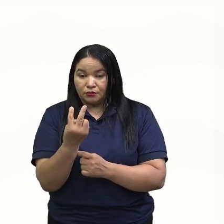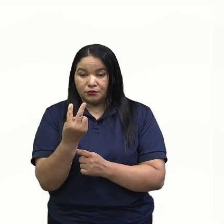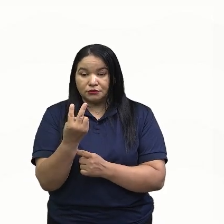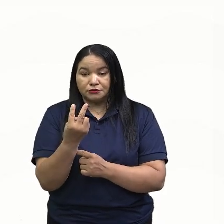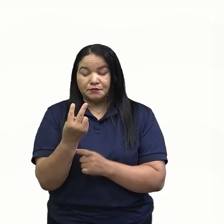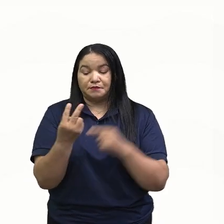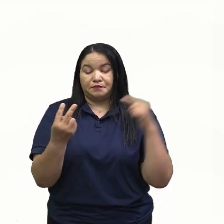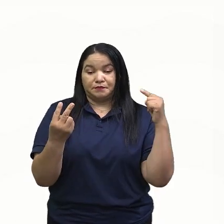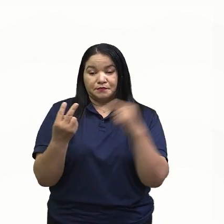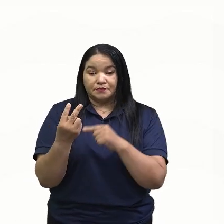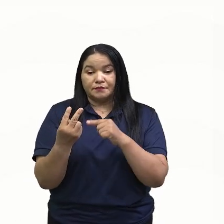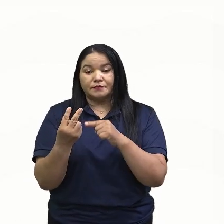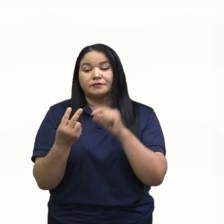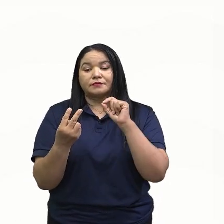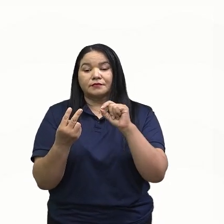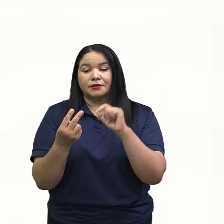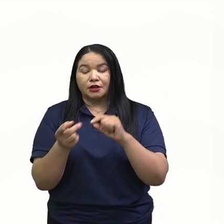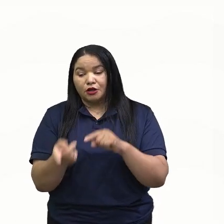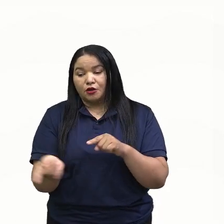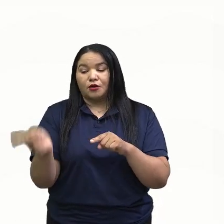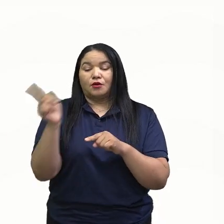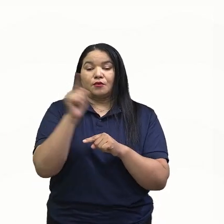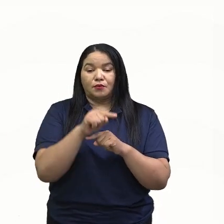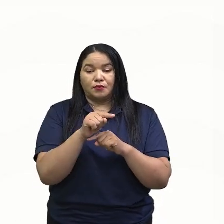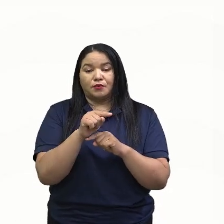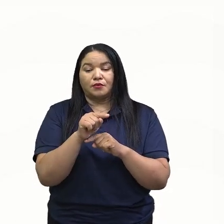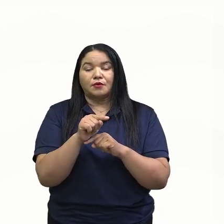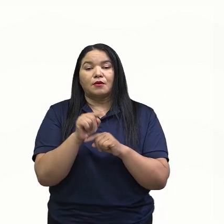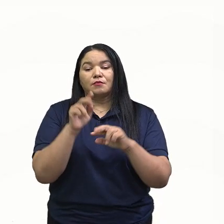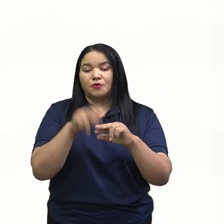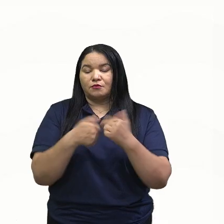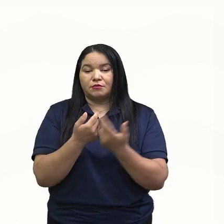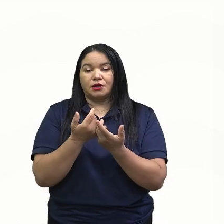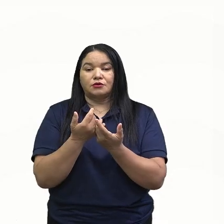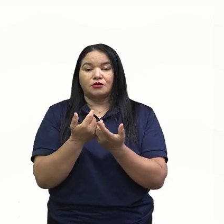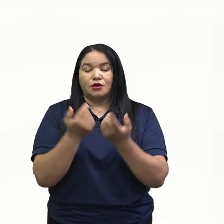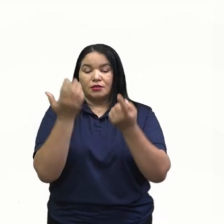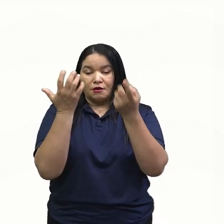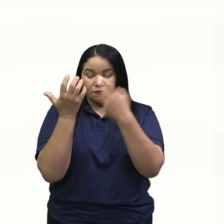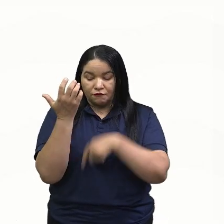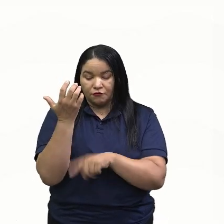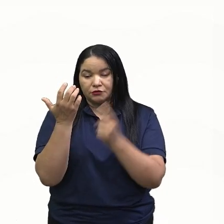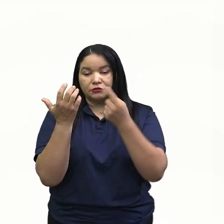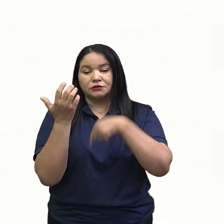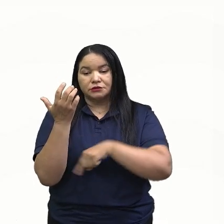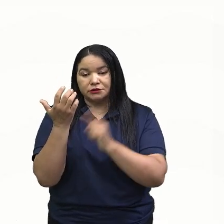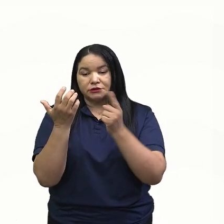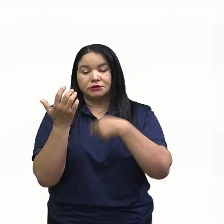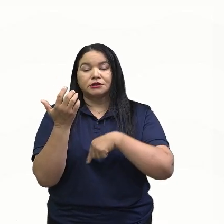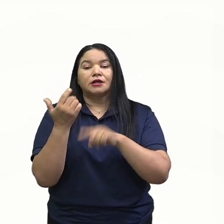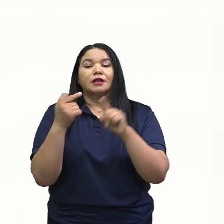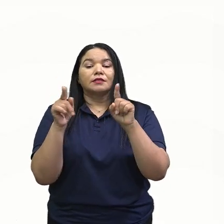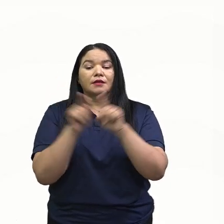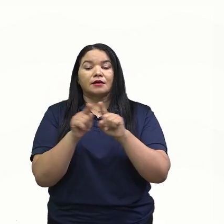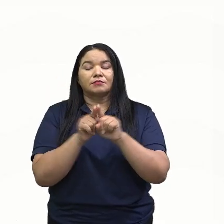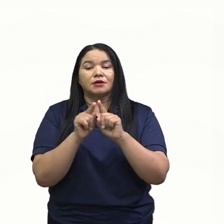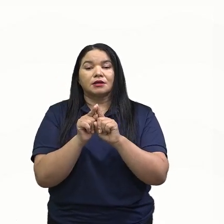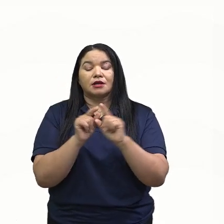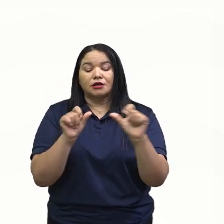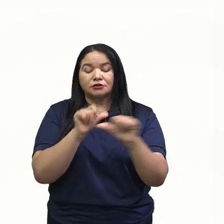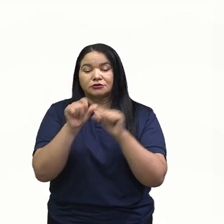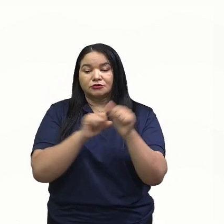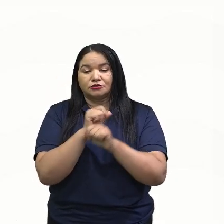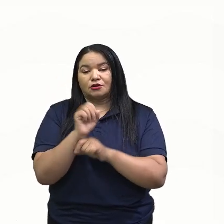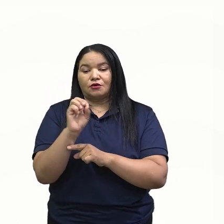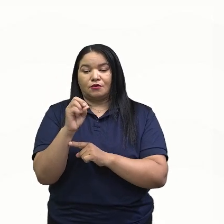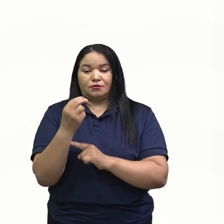ele vem aqui, ó, que as plantas transformam através da fotossíntese esse CO2 em oxigênio